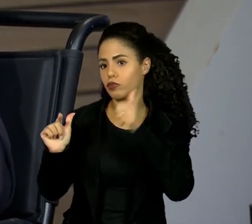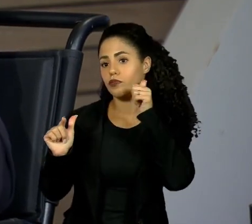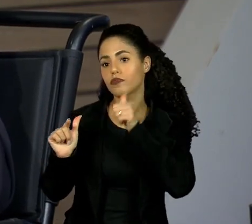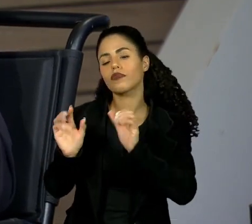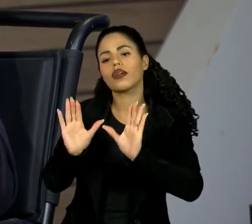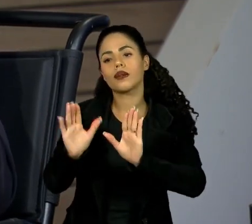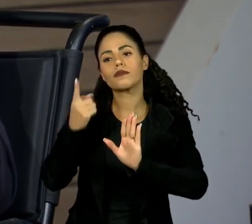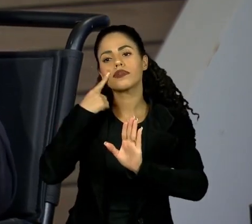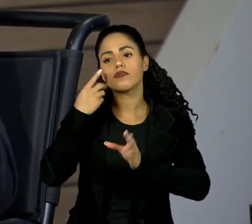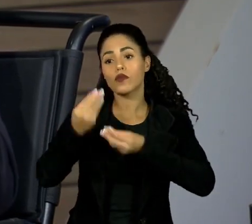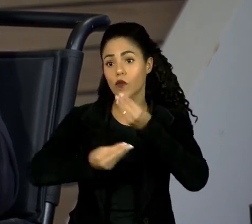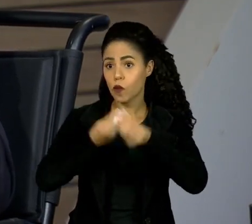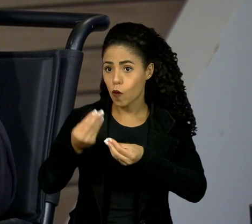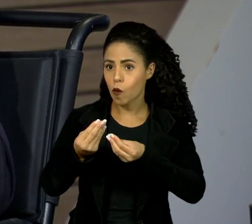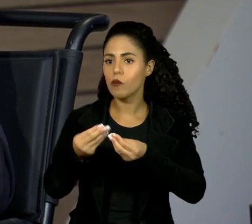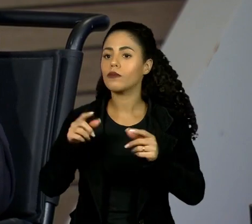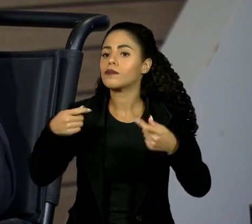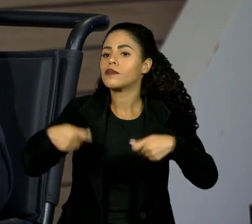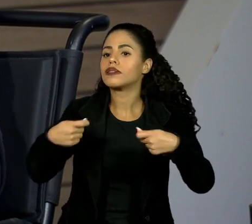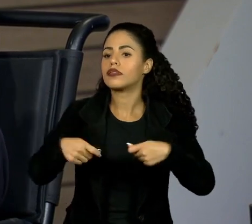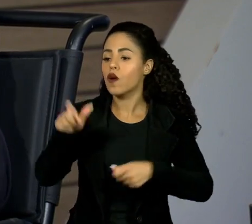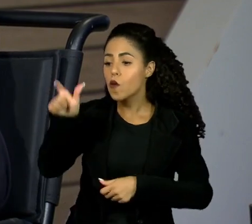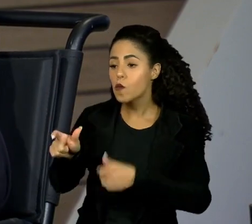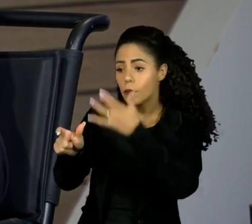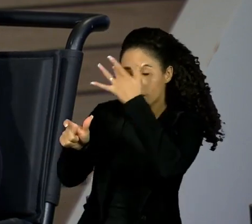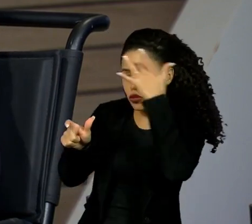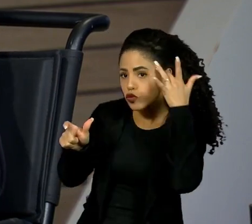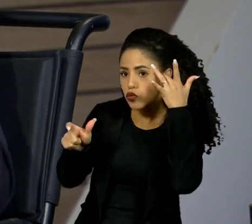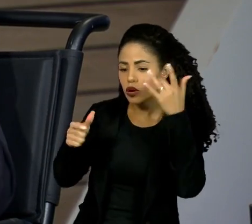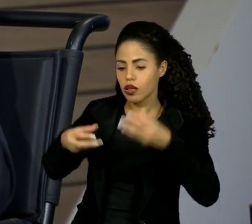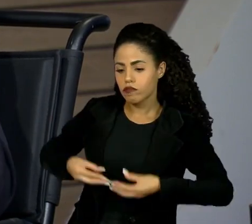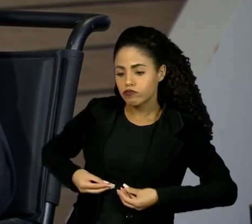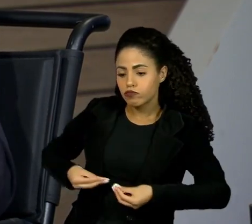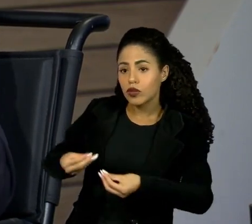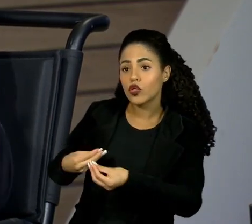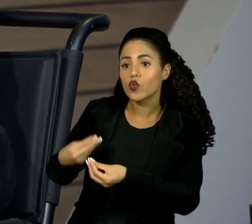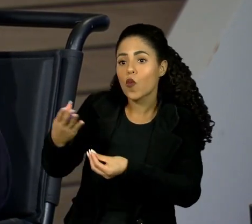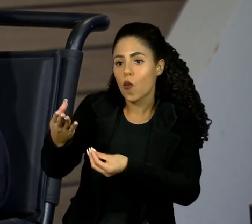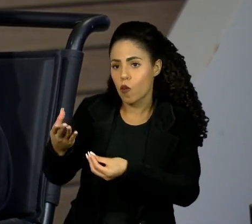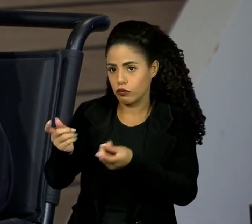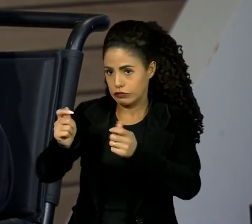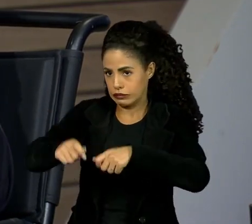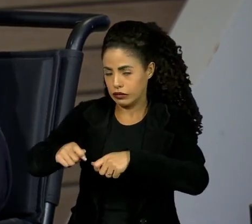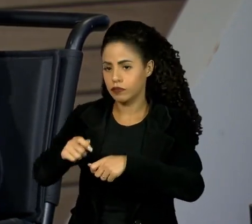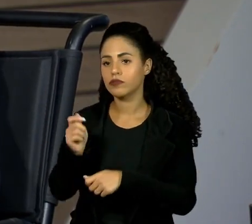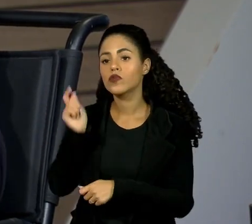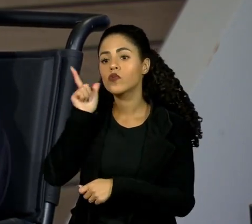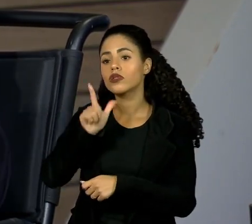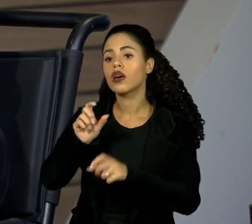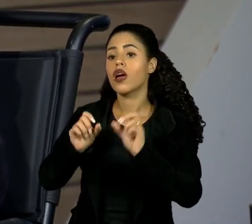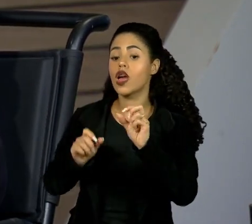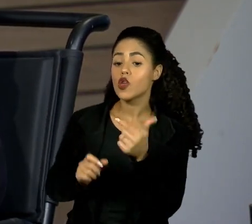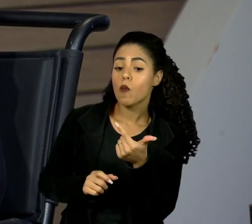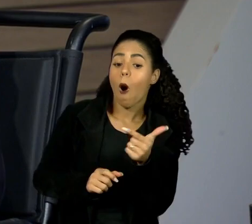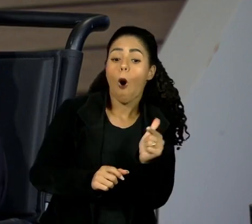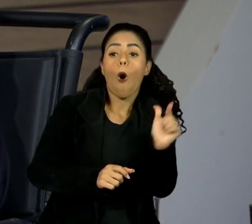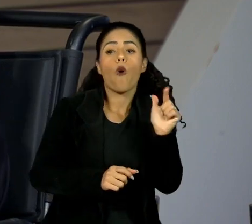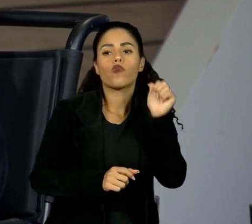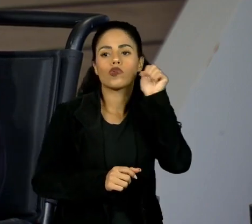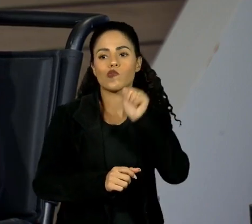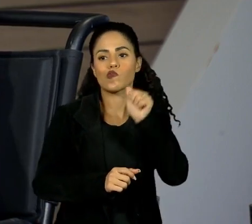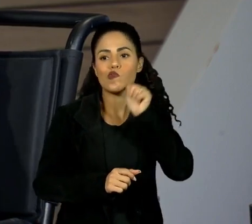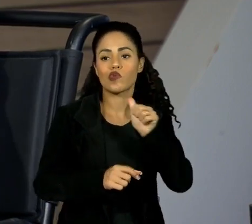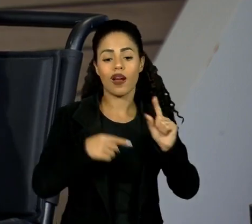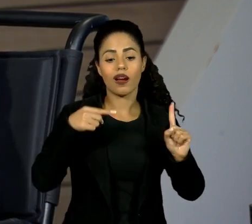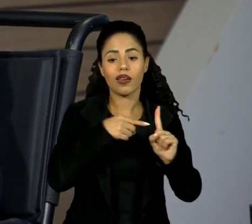aí, então, eles tendo uma doadora parente que não incorra com sanguinidade, né? E uma outra moça que